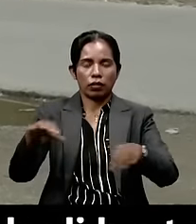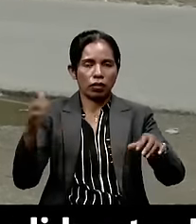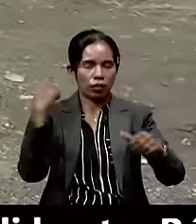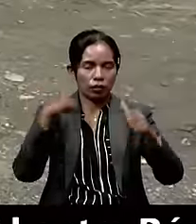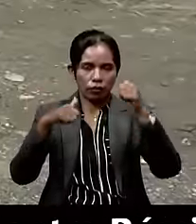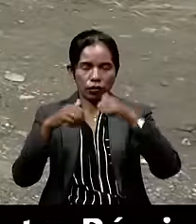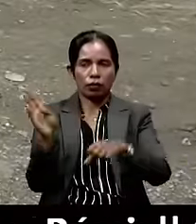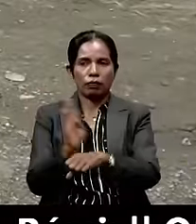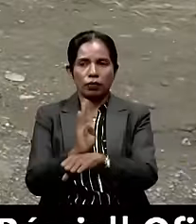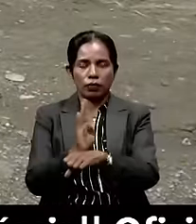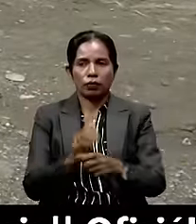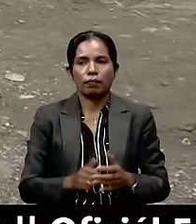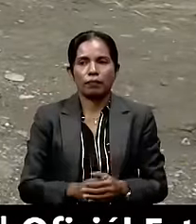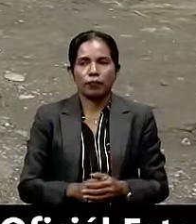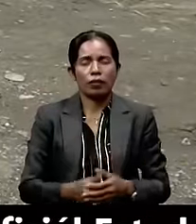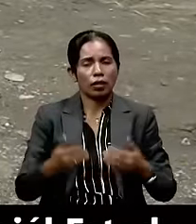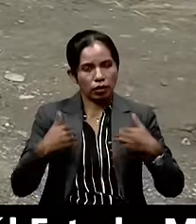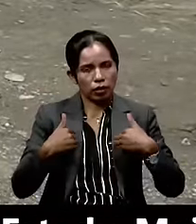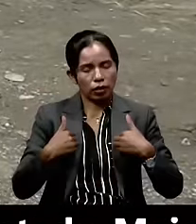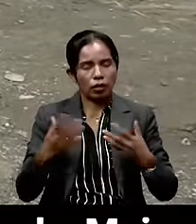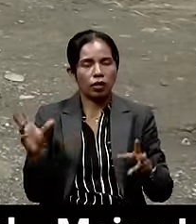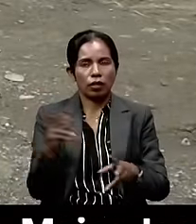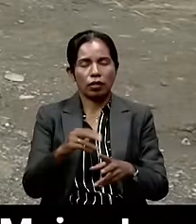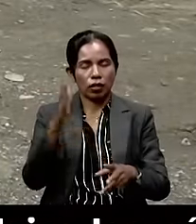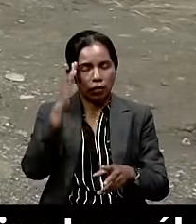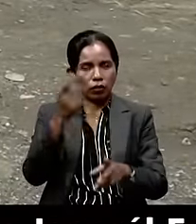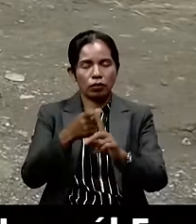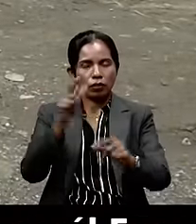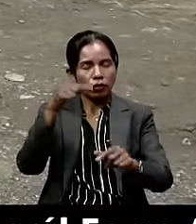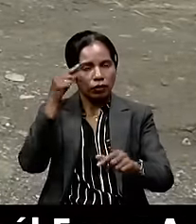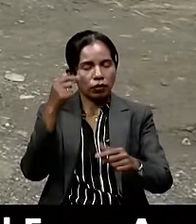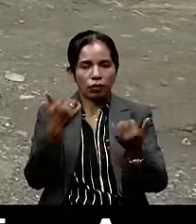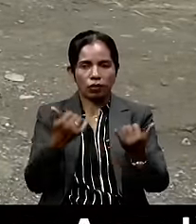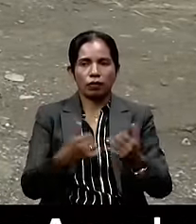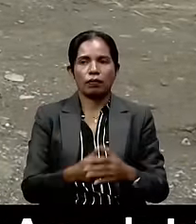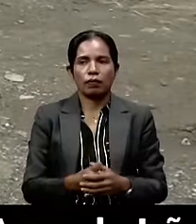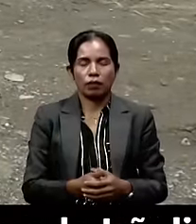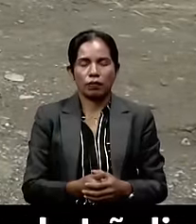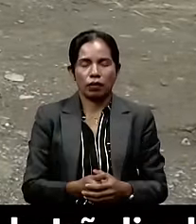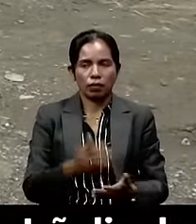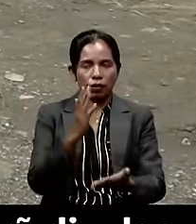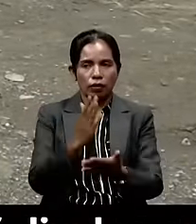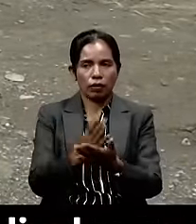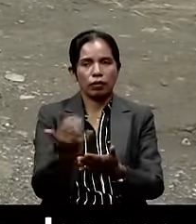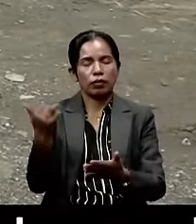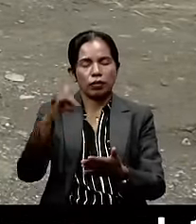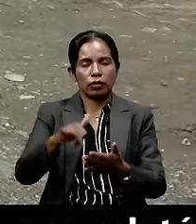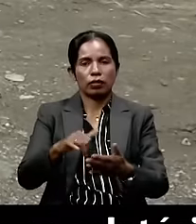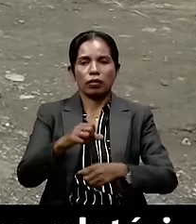negosio. Ia kalai hanoin ruma husi governo idane atau hakoto sira ne